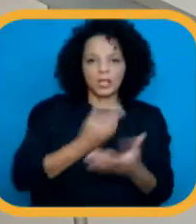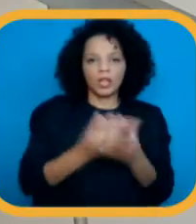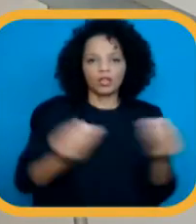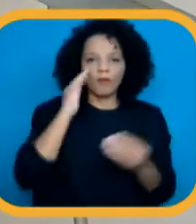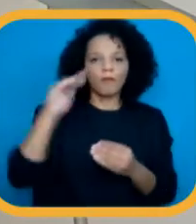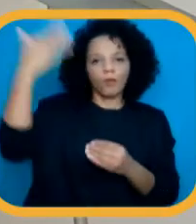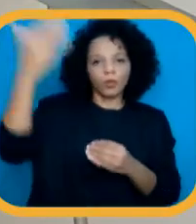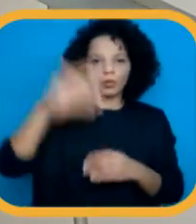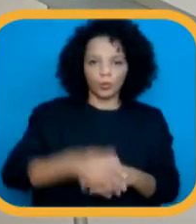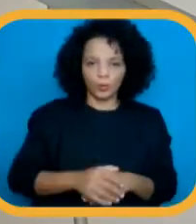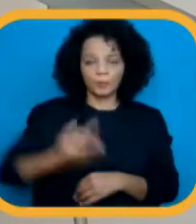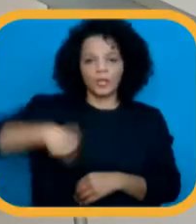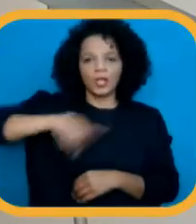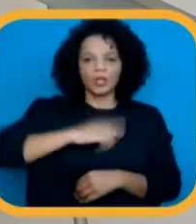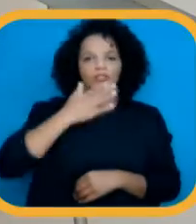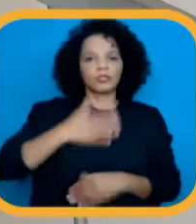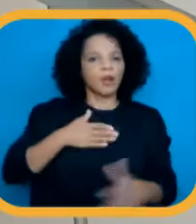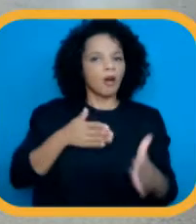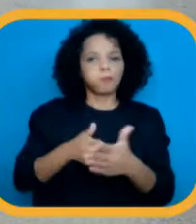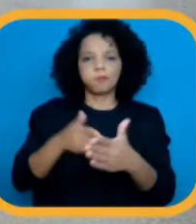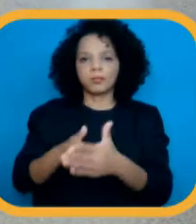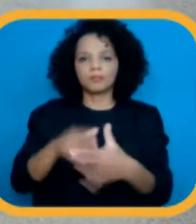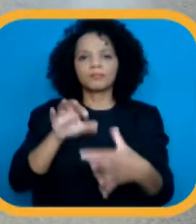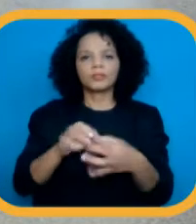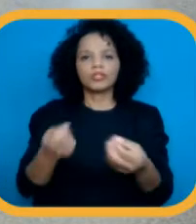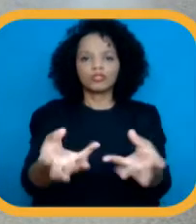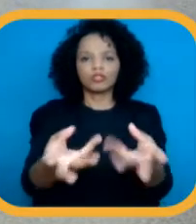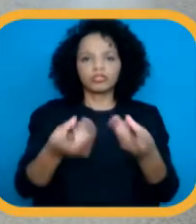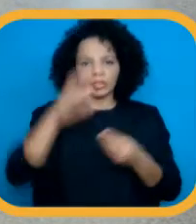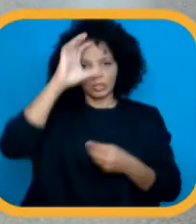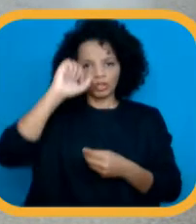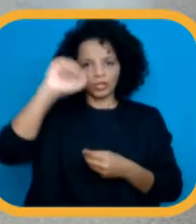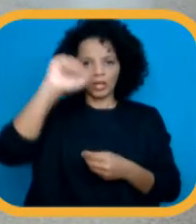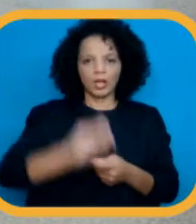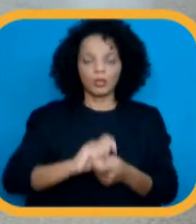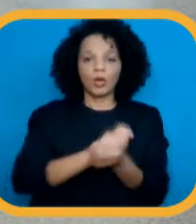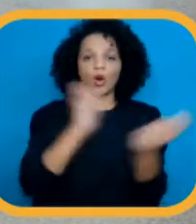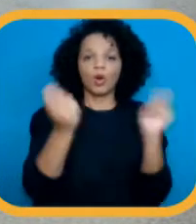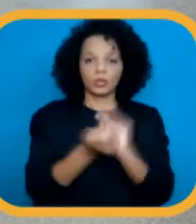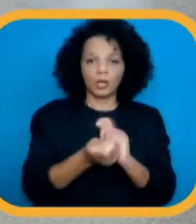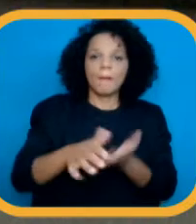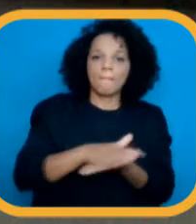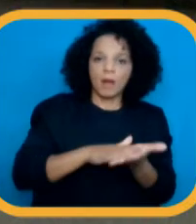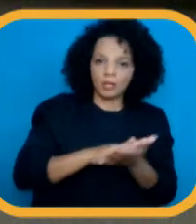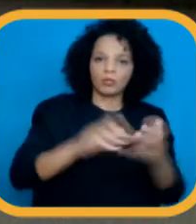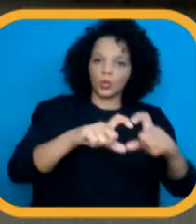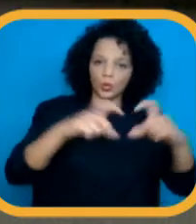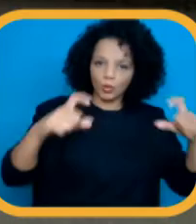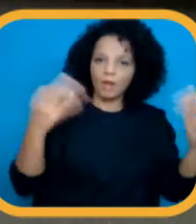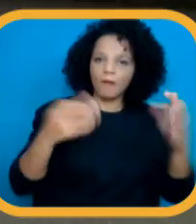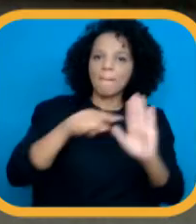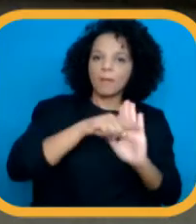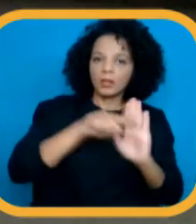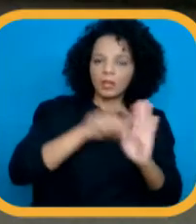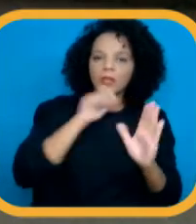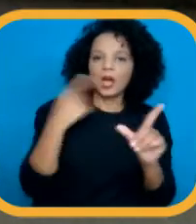que teremos de resolver no futuro. Nós tivemos uma grande limitação ao nível do orçamento de Estado. Ao contrário daquilo que aconteceu no básico e secundário, onde foi anunciada